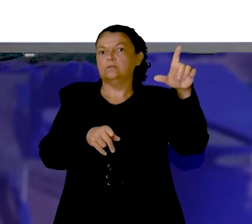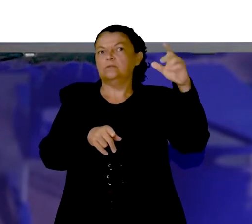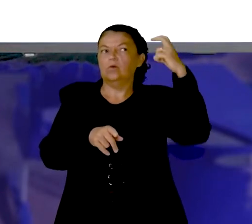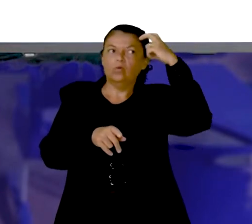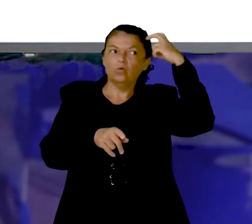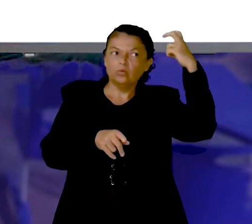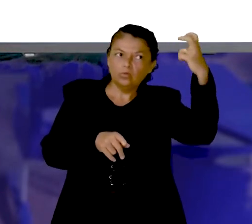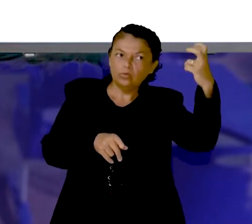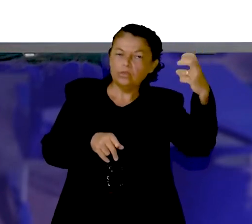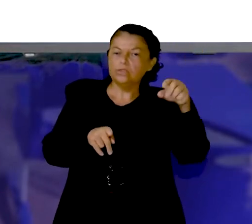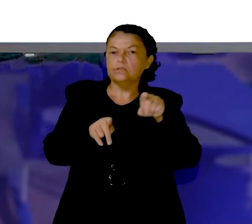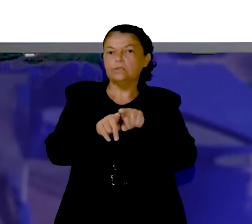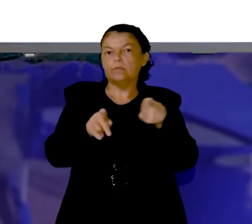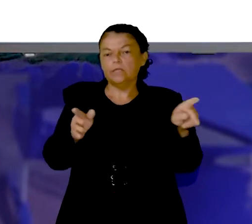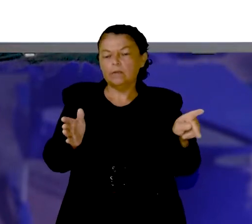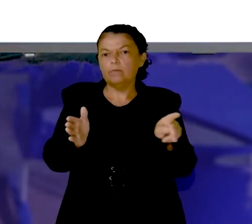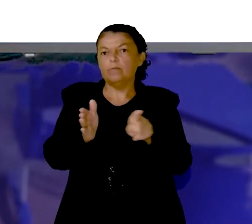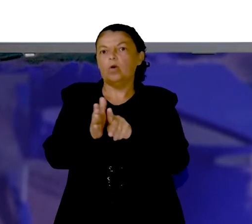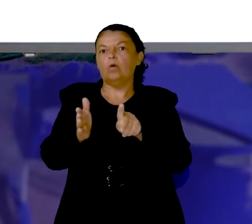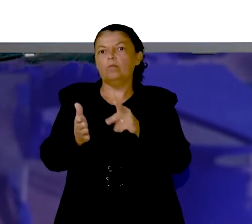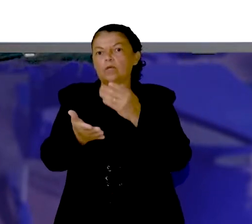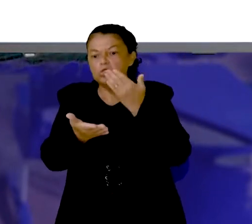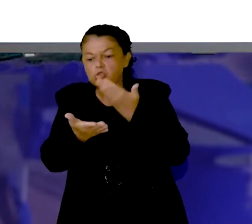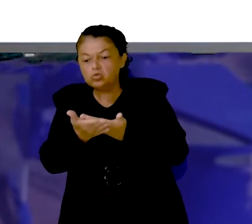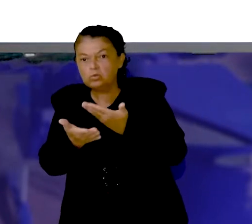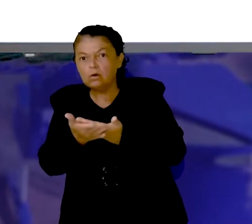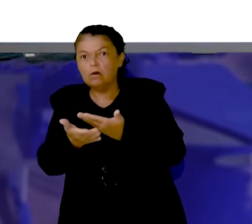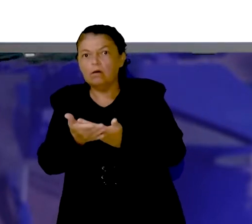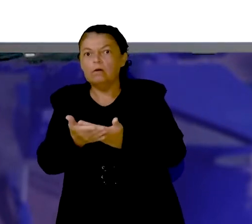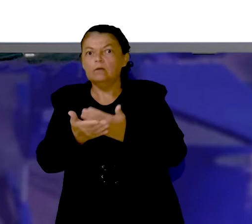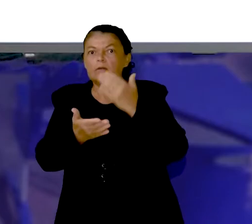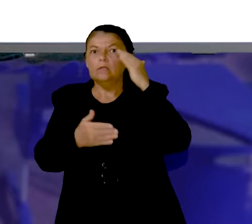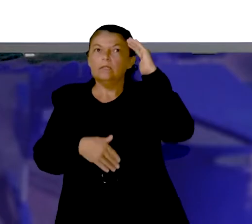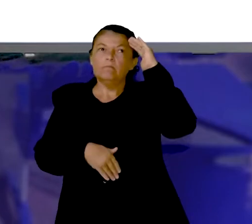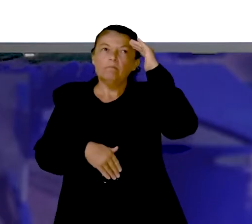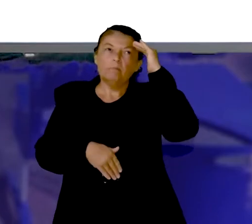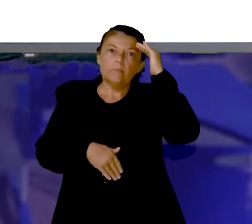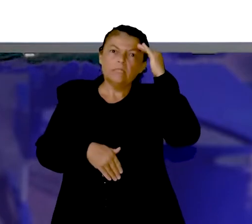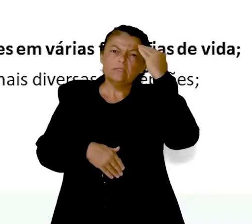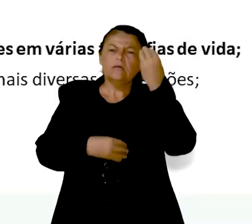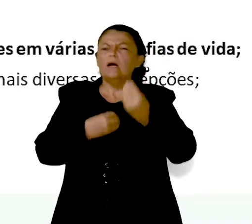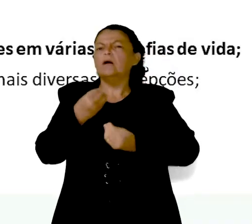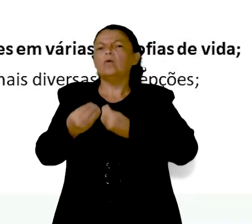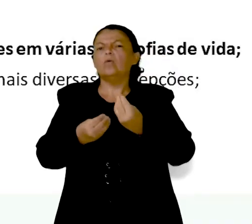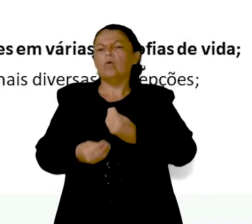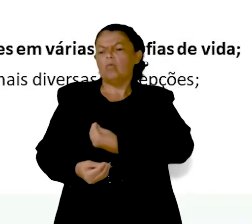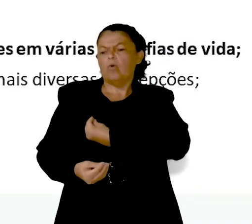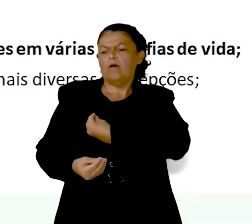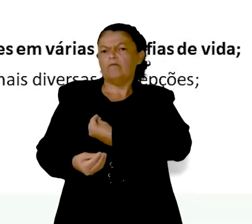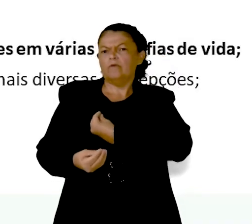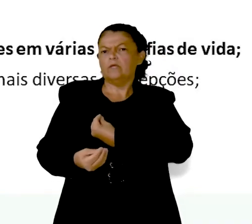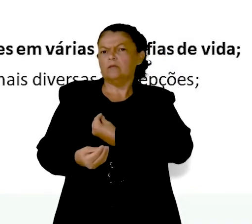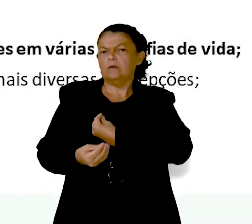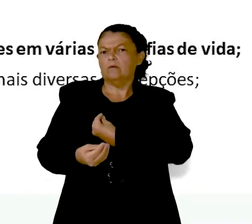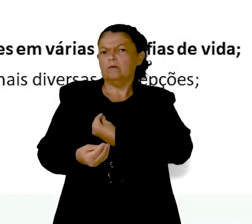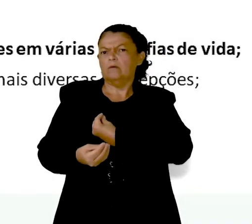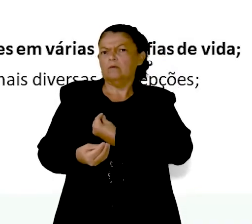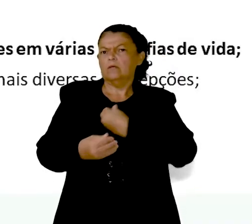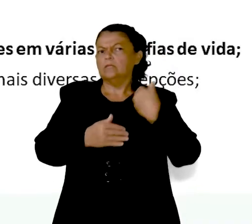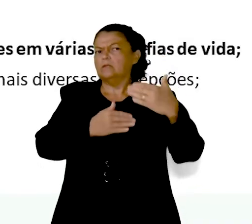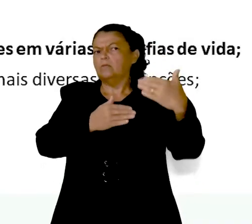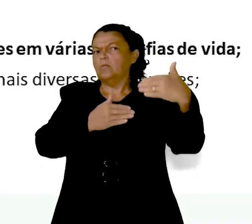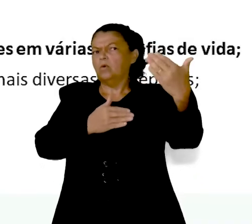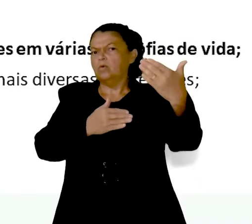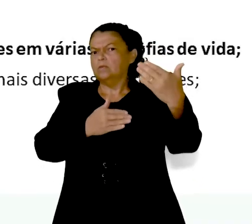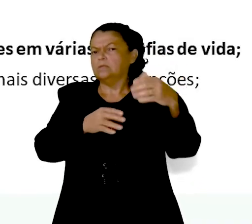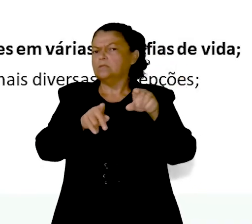são filosofias, ou seja, formas de se pensar a vida, além da religiosa. Então,